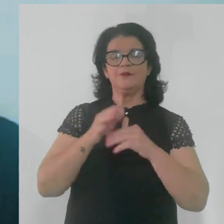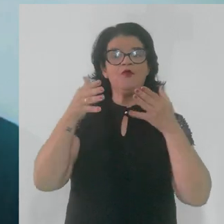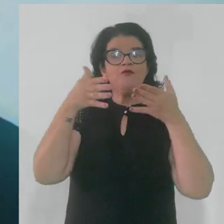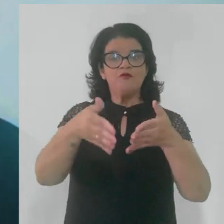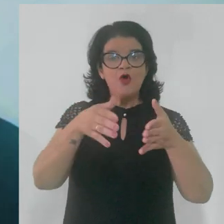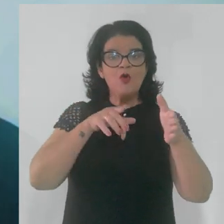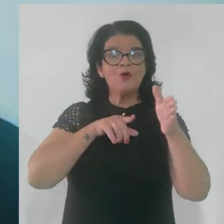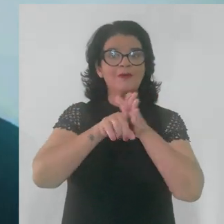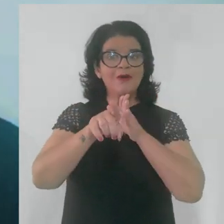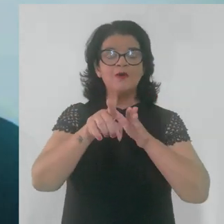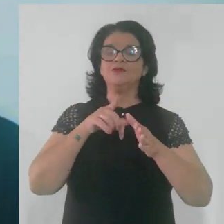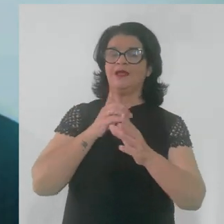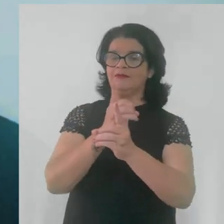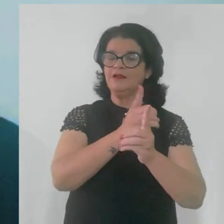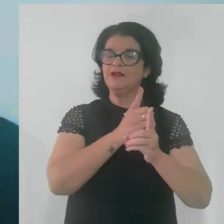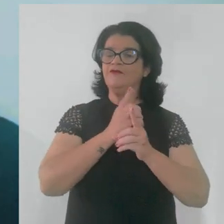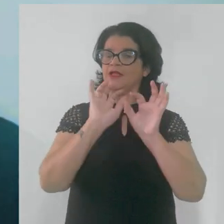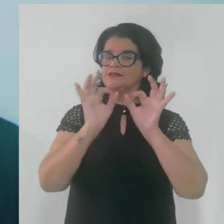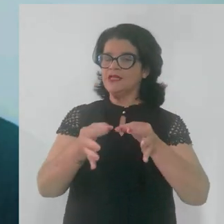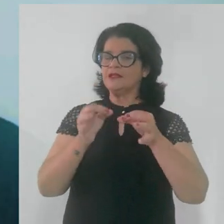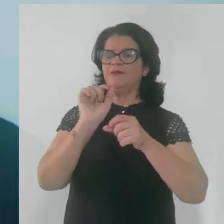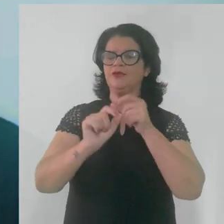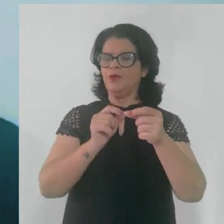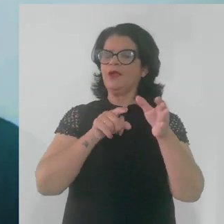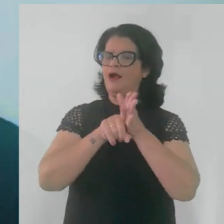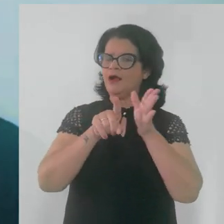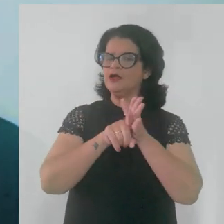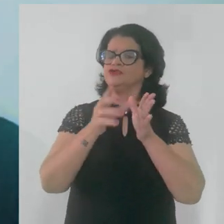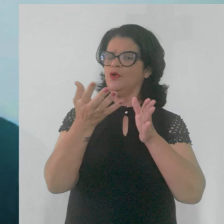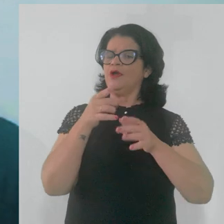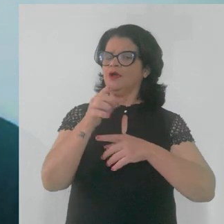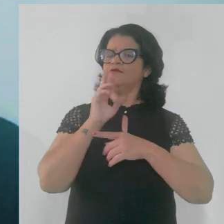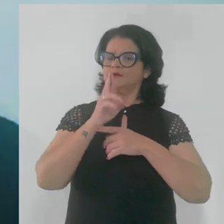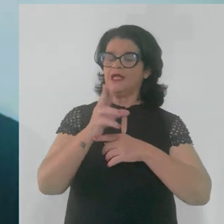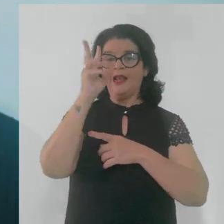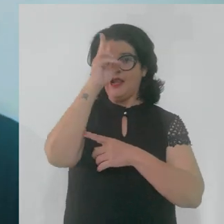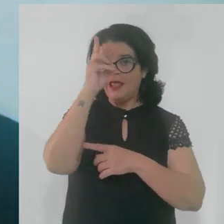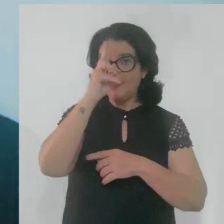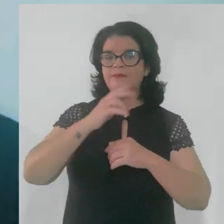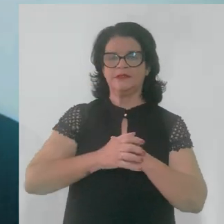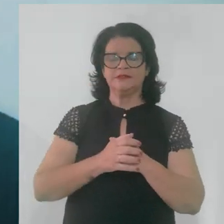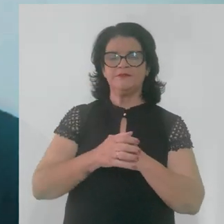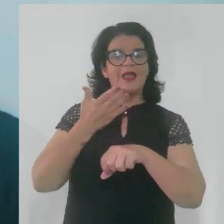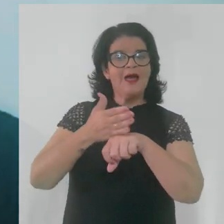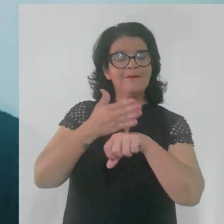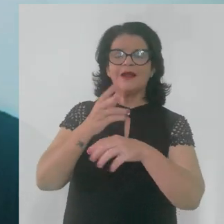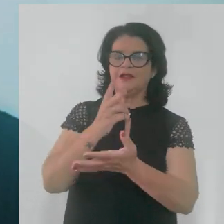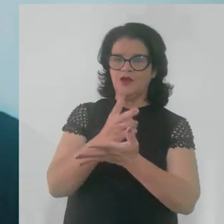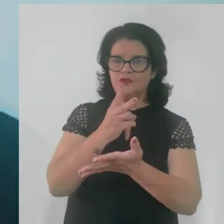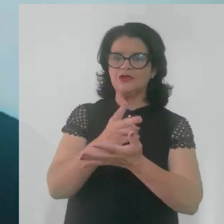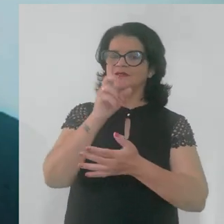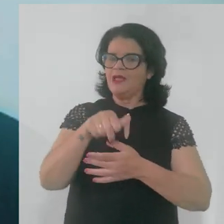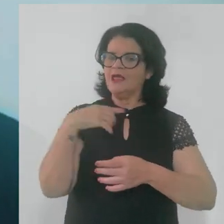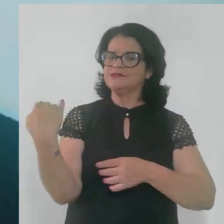7. Foco na pergunta. Identifique exatamente o que a questão está pedindo. Lembre-se, a